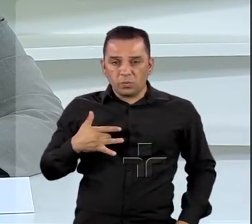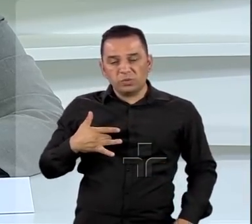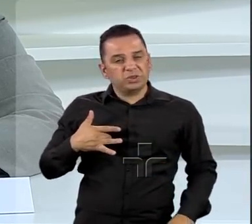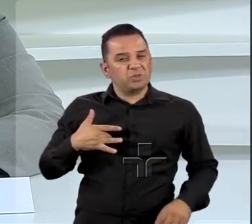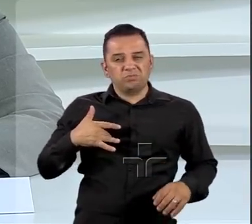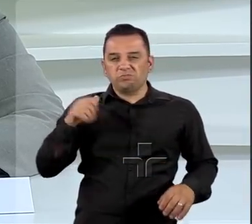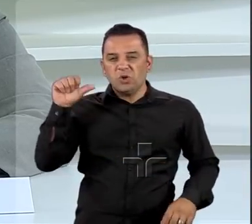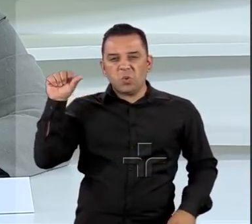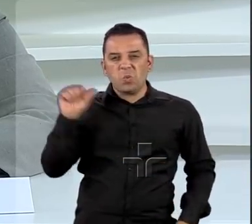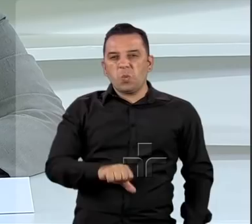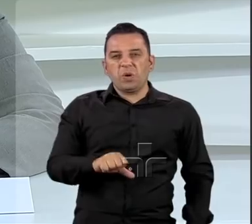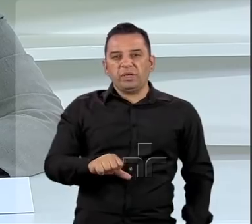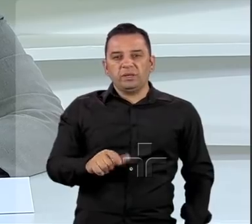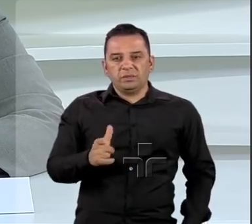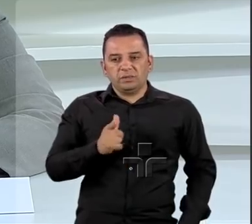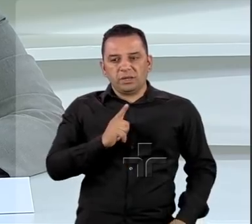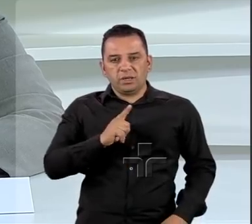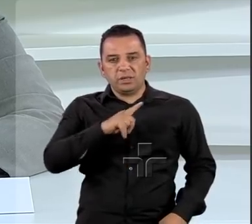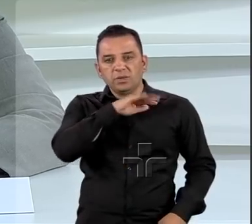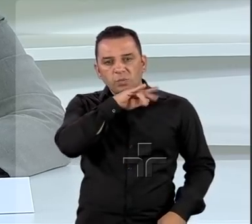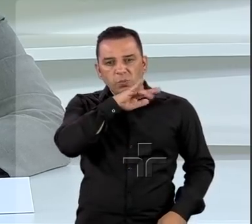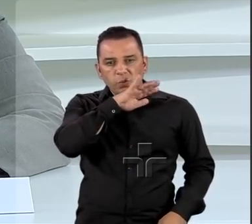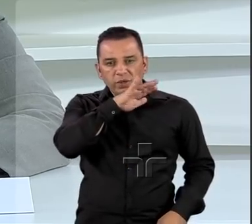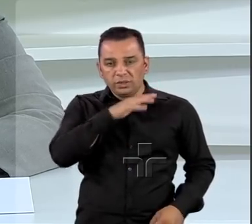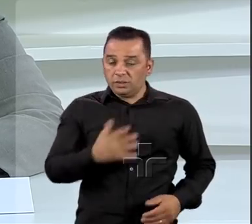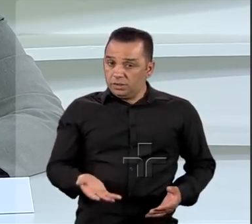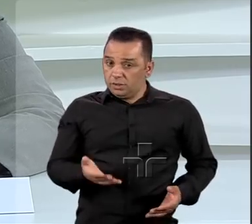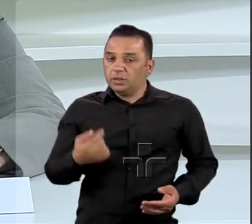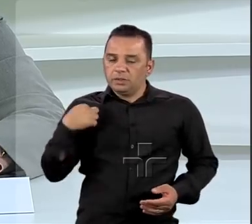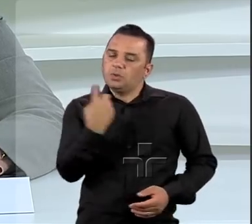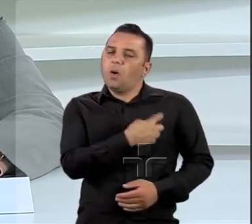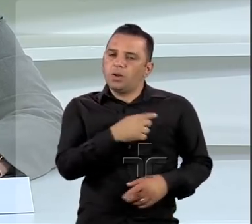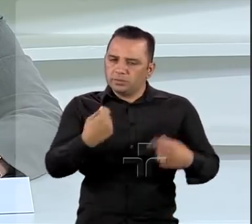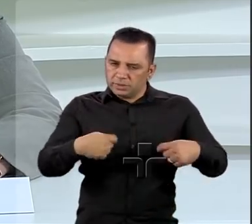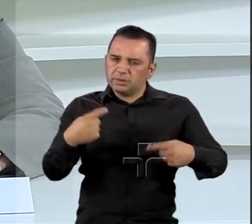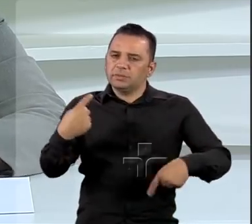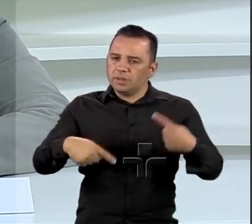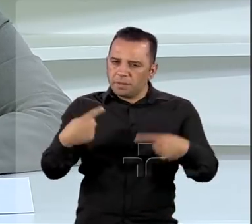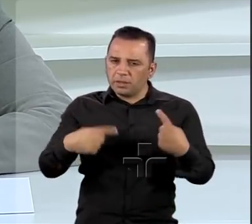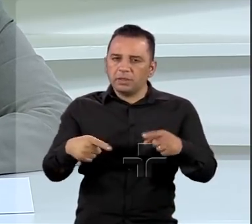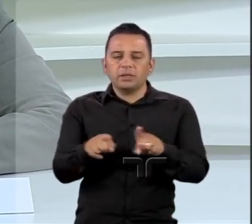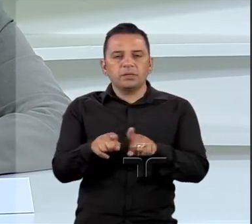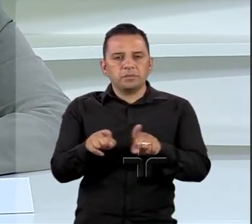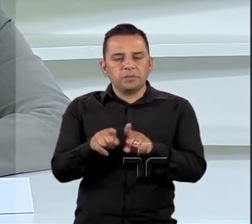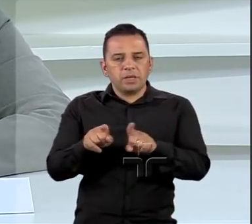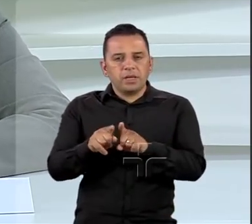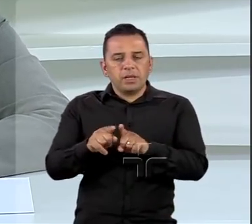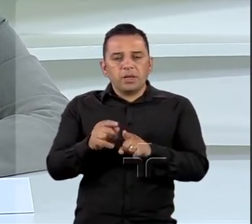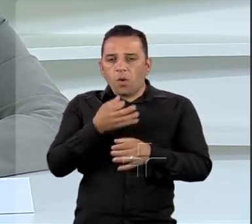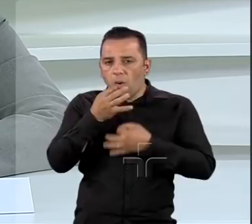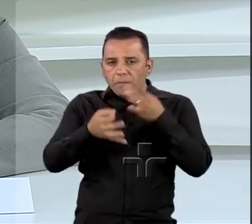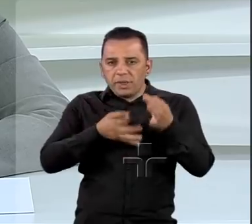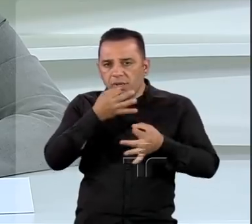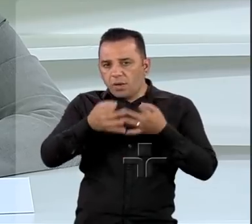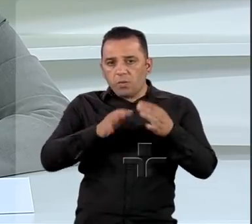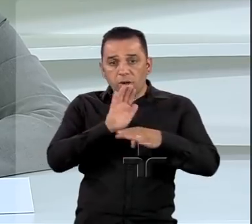ruim. Então, sem dúvida, nós temos muito a debater e muito a contribuir nessa